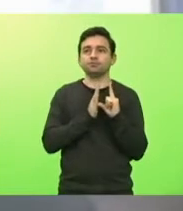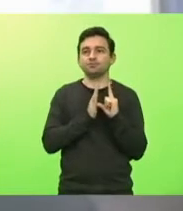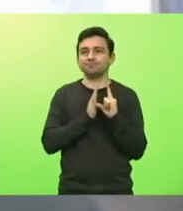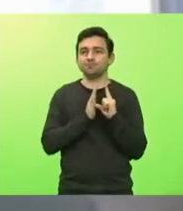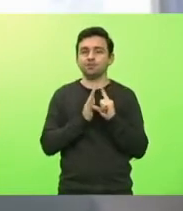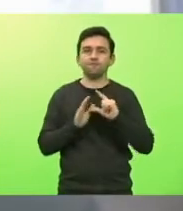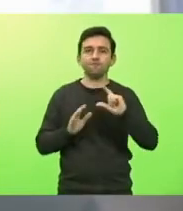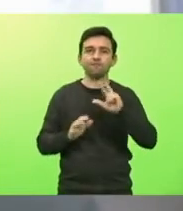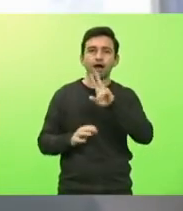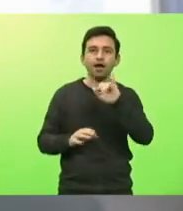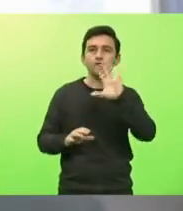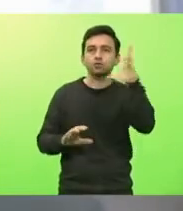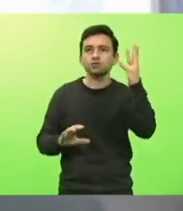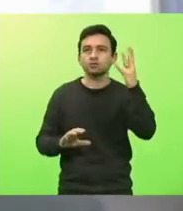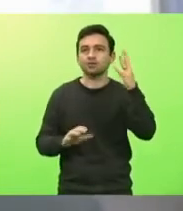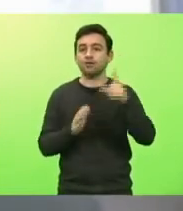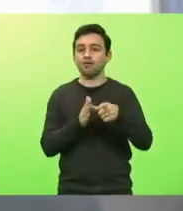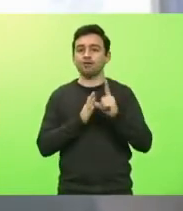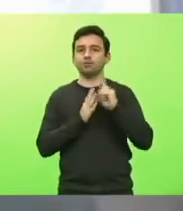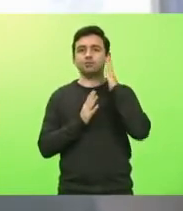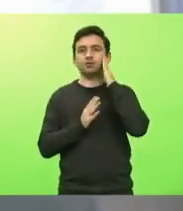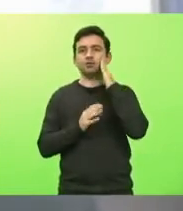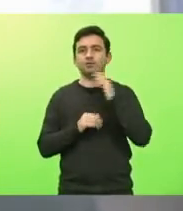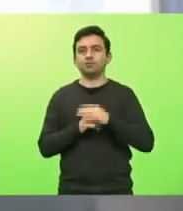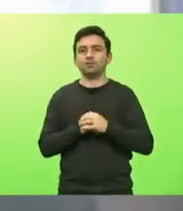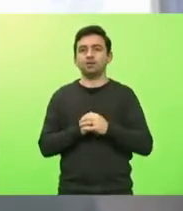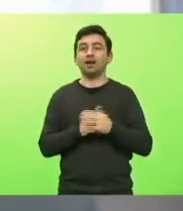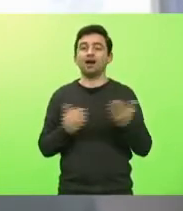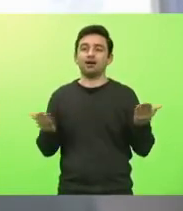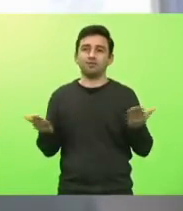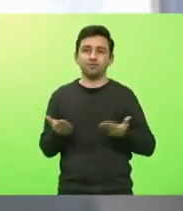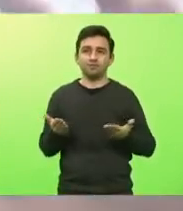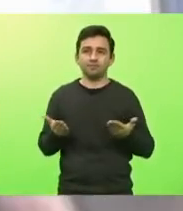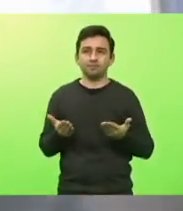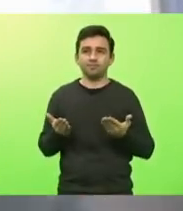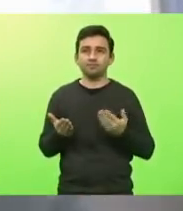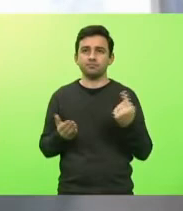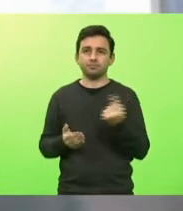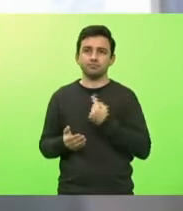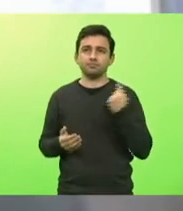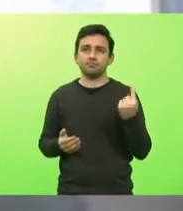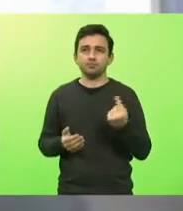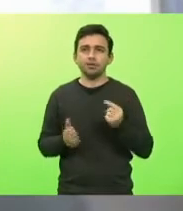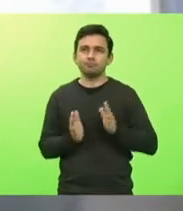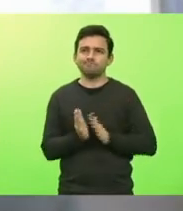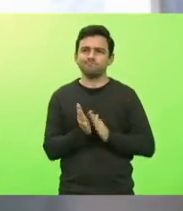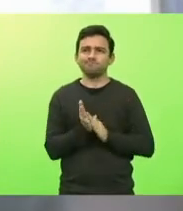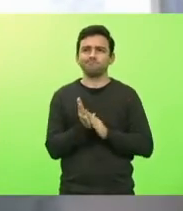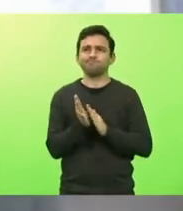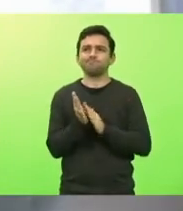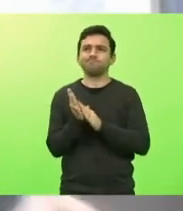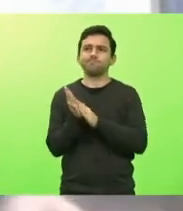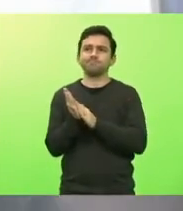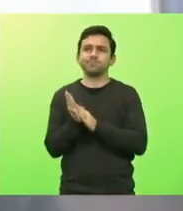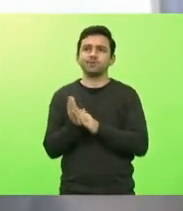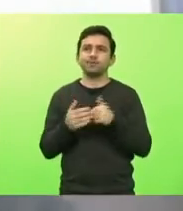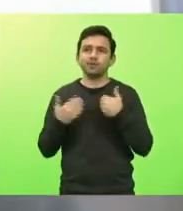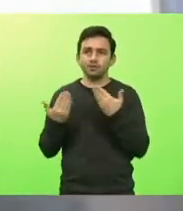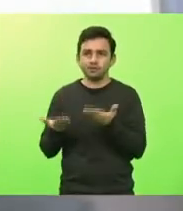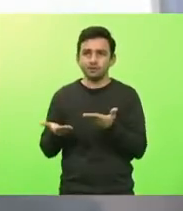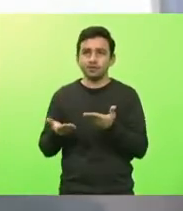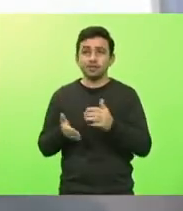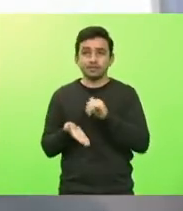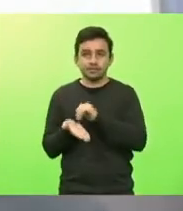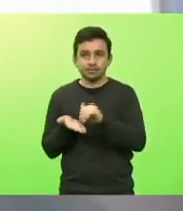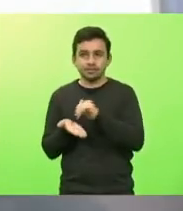antecedência. E aqui a gente faz aplausos à nossa